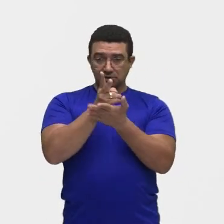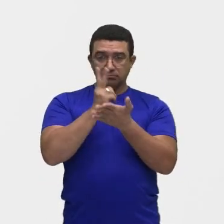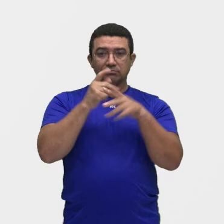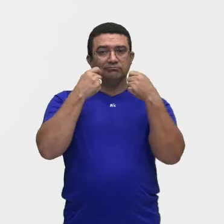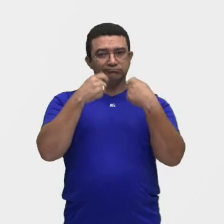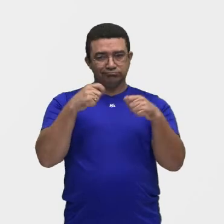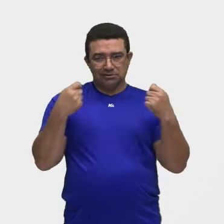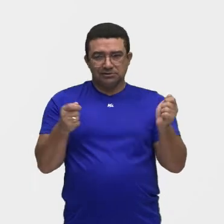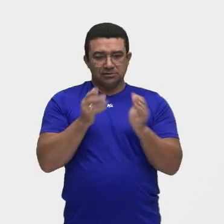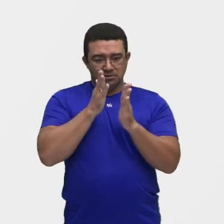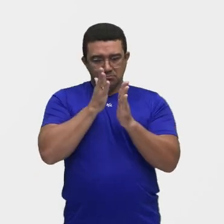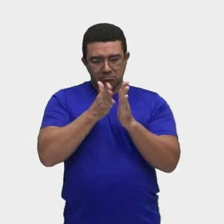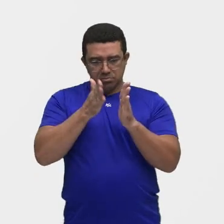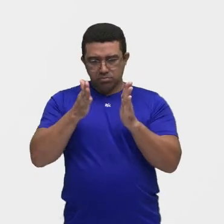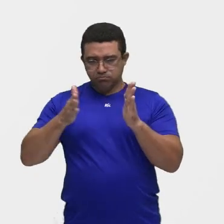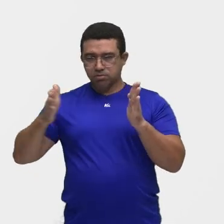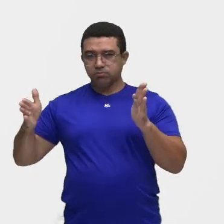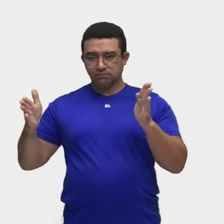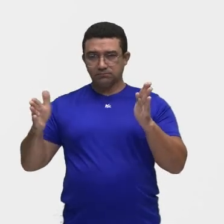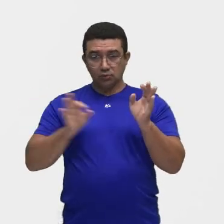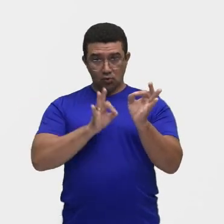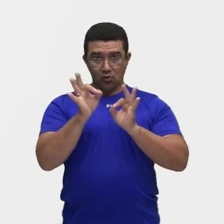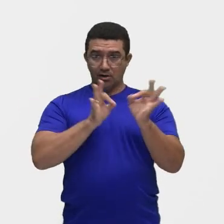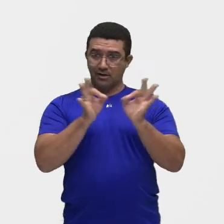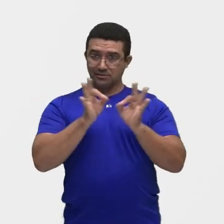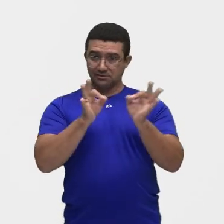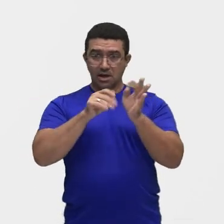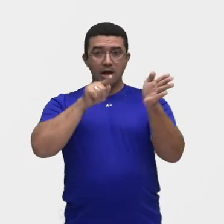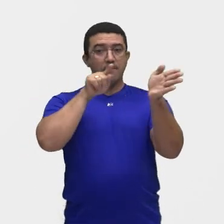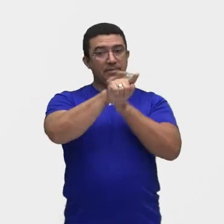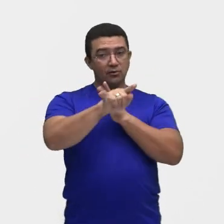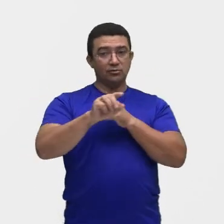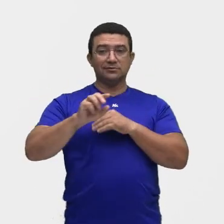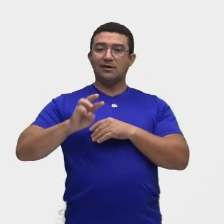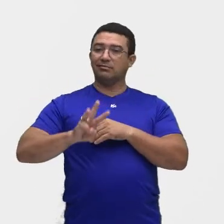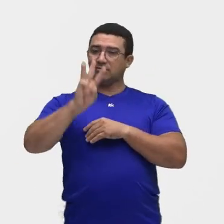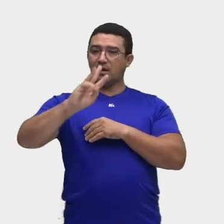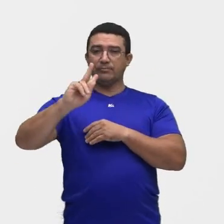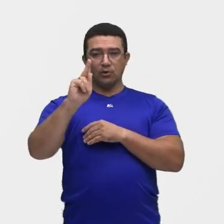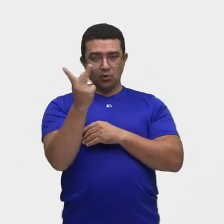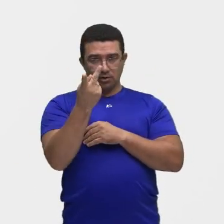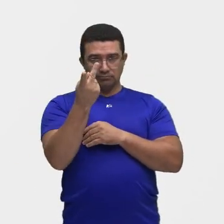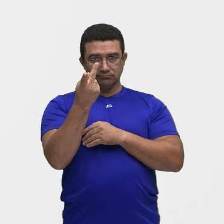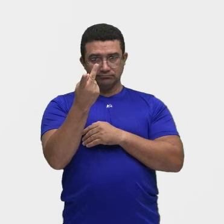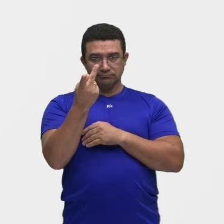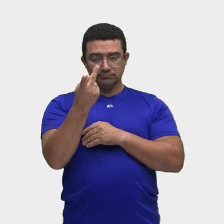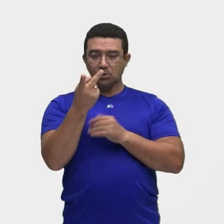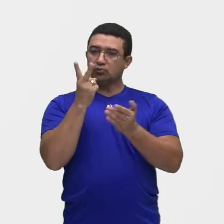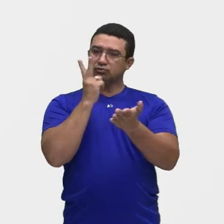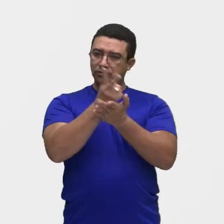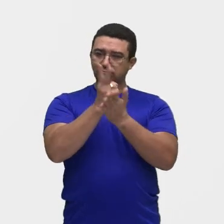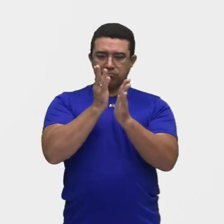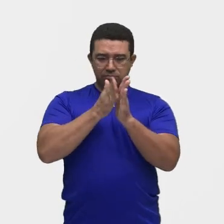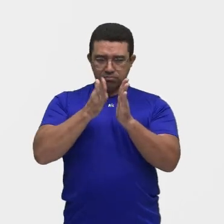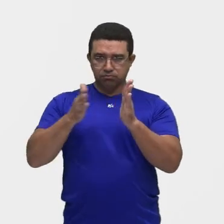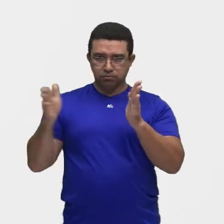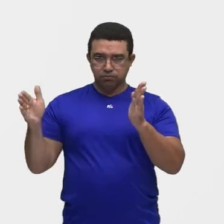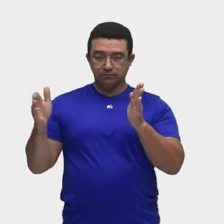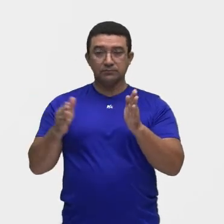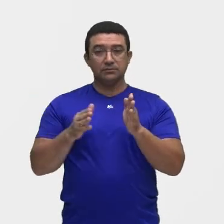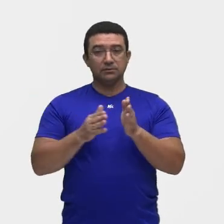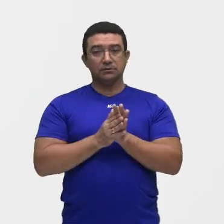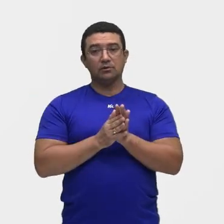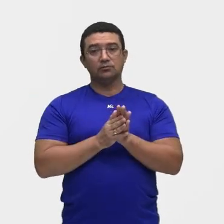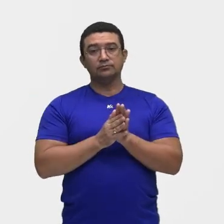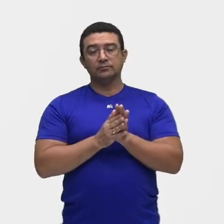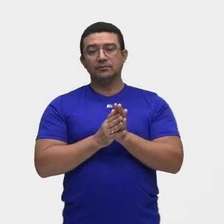você tem uma ordem para você organizar uma pergunta com WH question. Então, sempre WH question, o